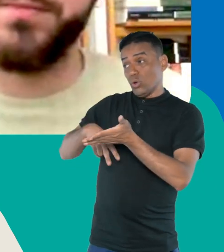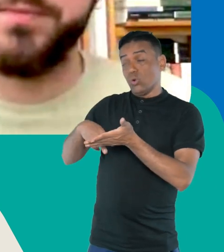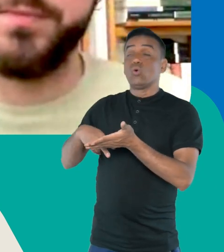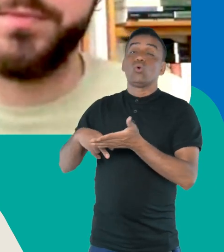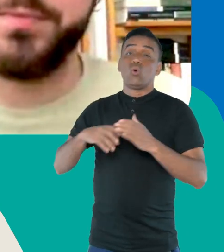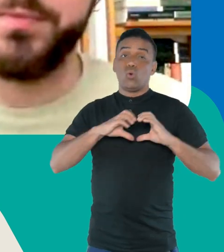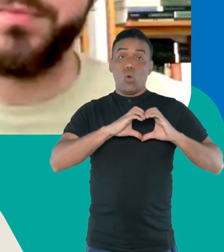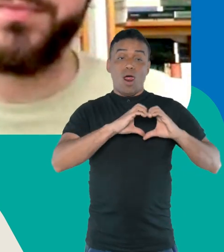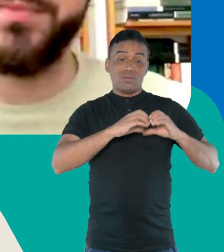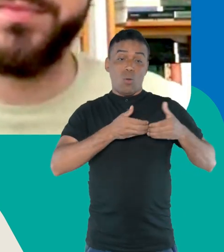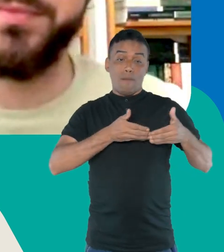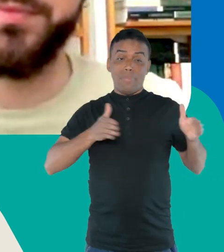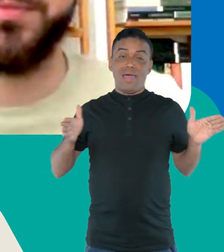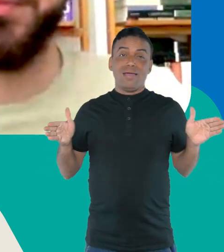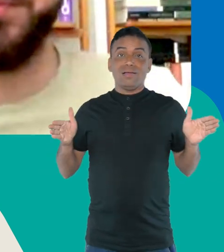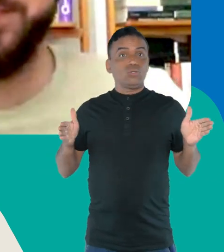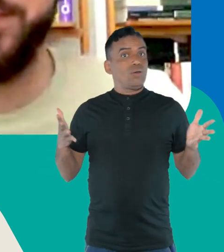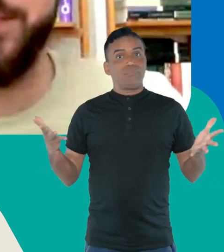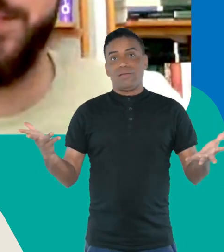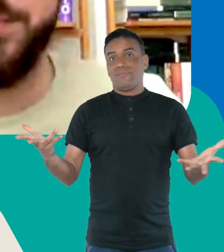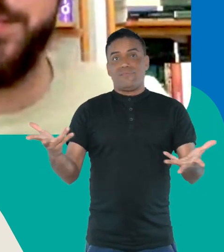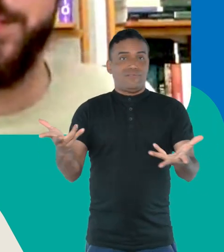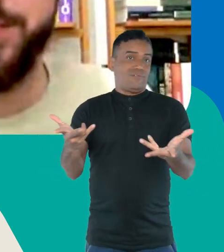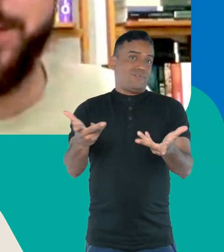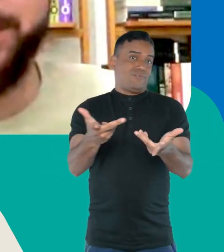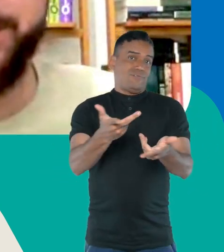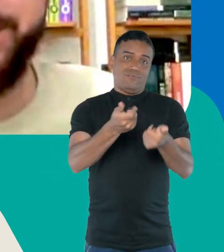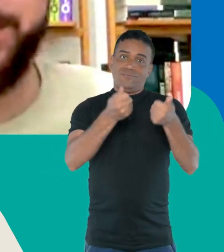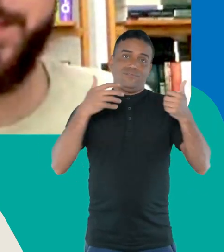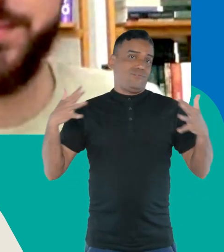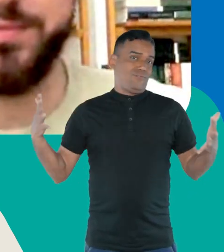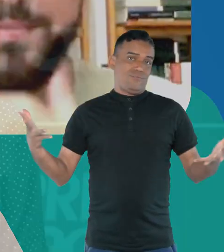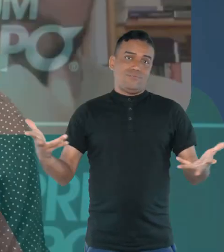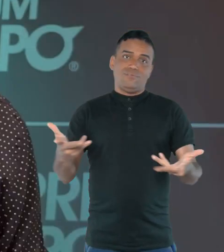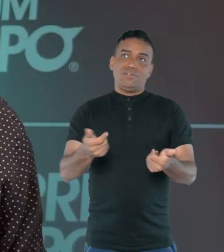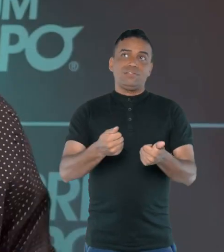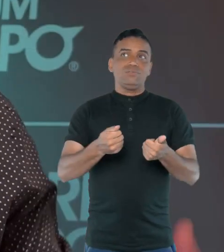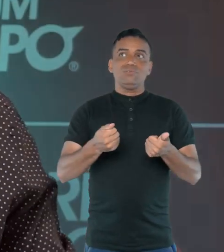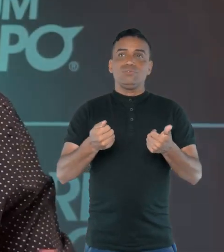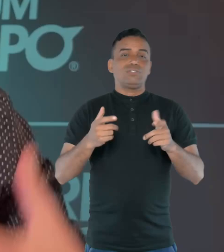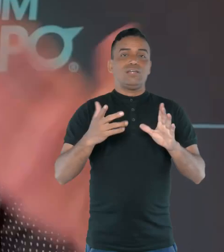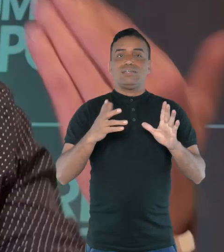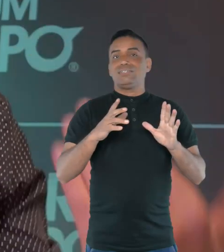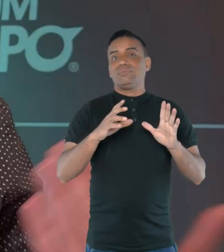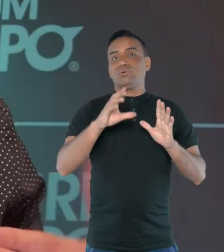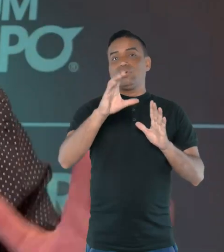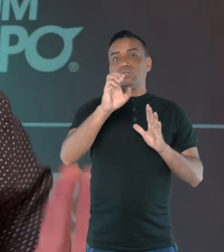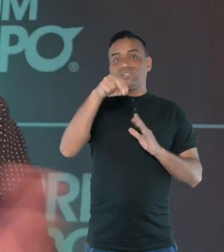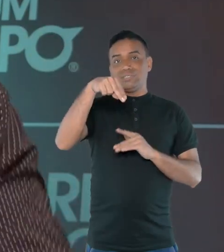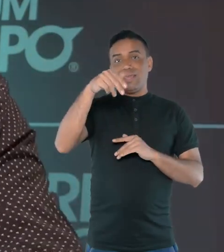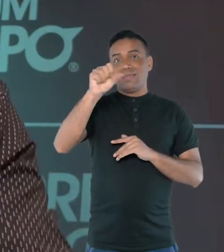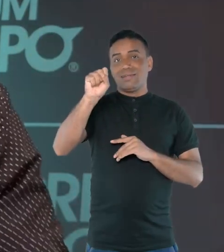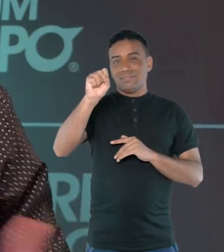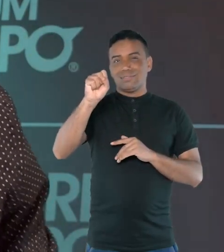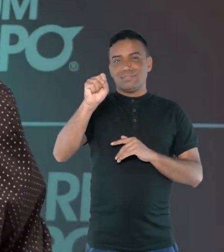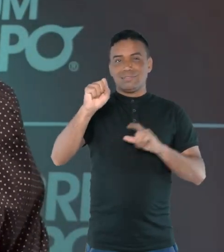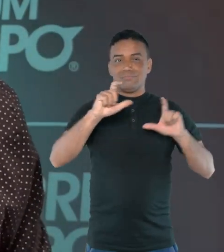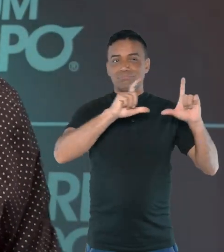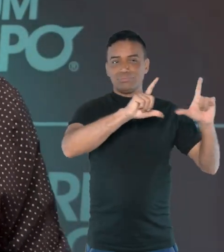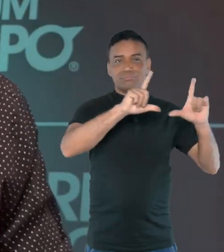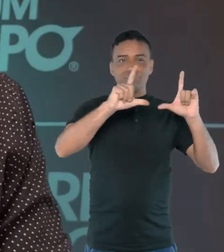isso de coração aberto, assim, que é incrível você trazer as cenas em negativo,